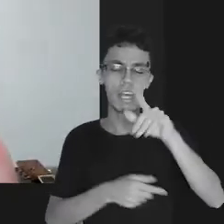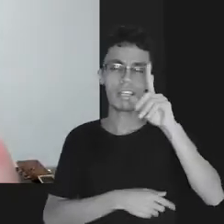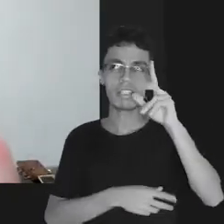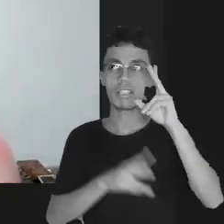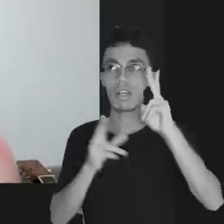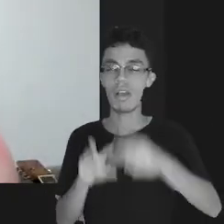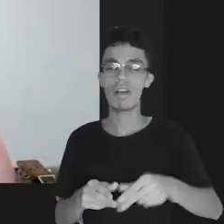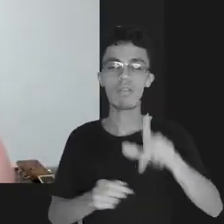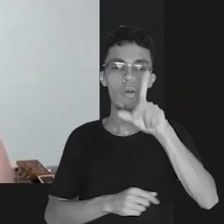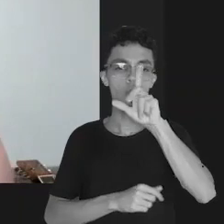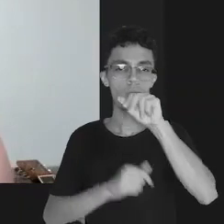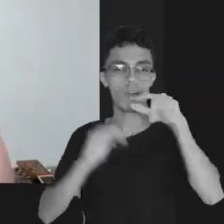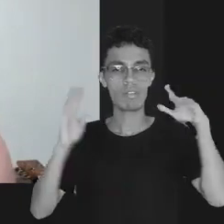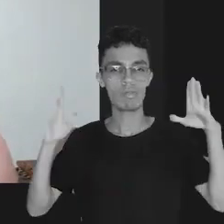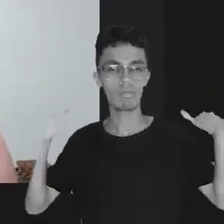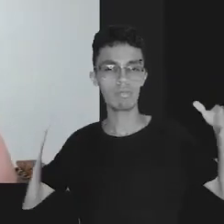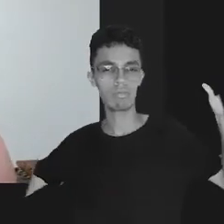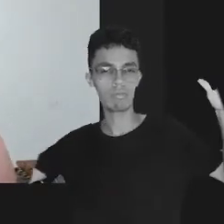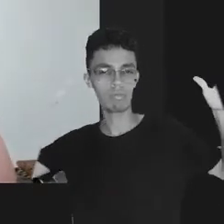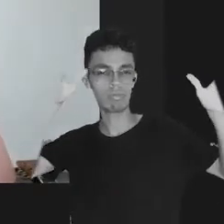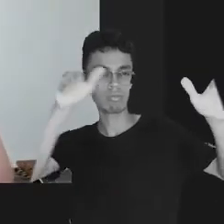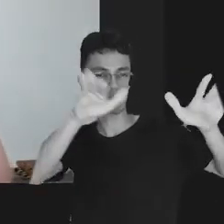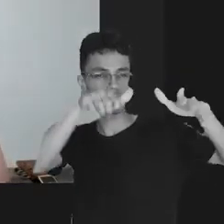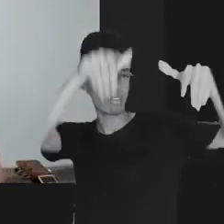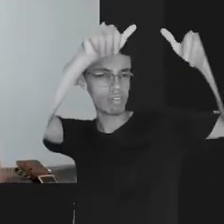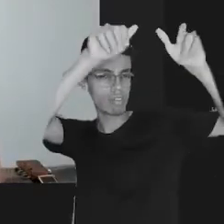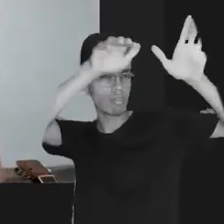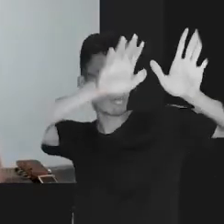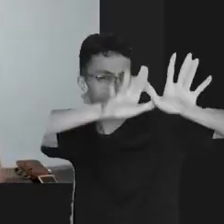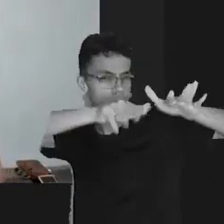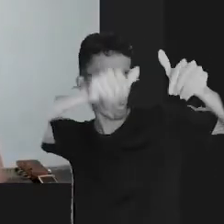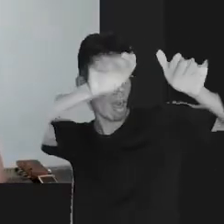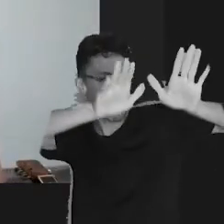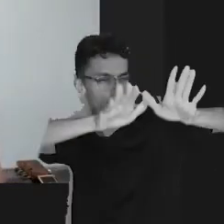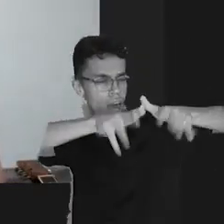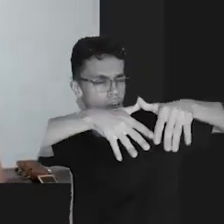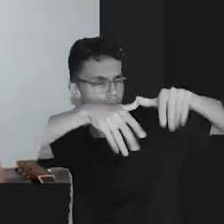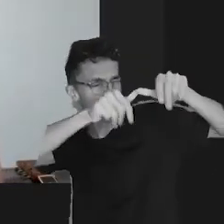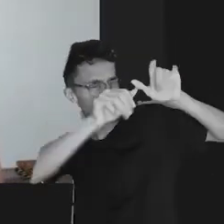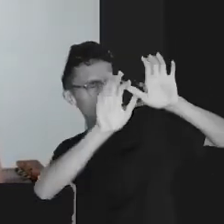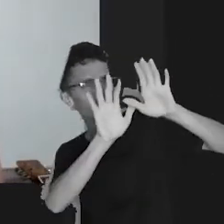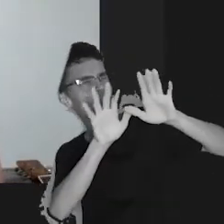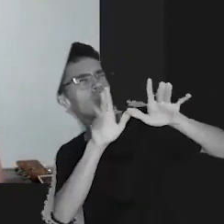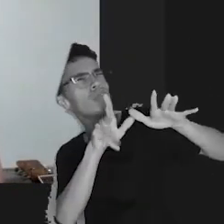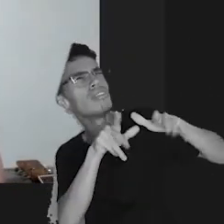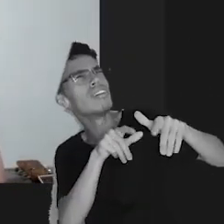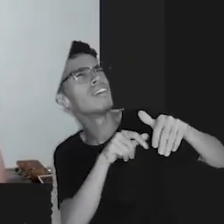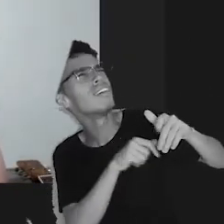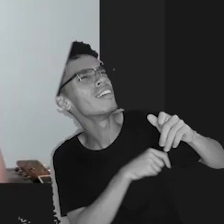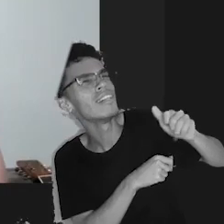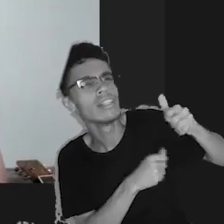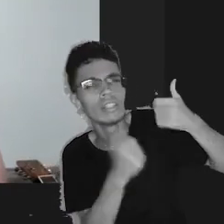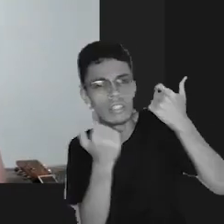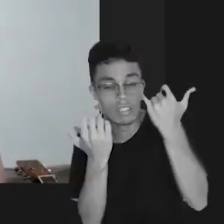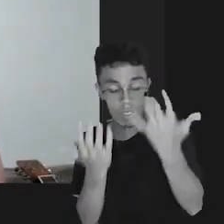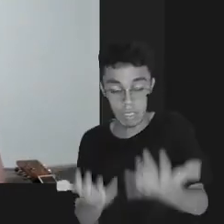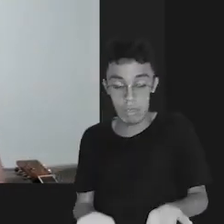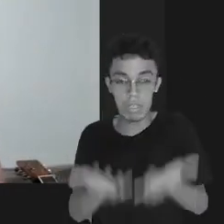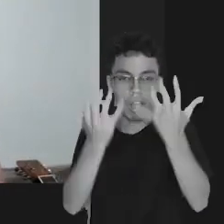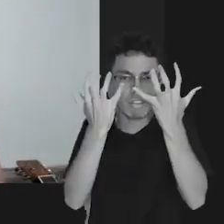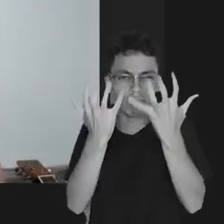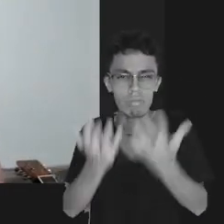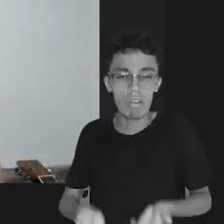pássaro que nem bem pousa e já está no mais alto, onde o olhar não ousa. É pesado como um